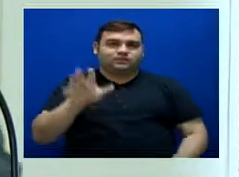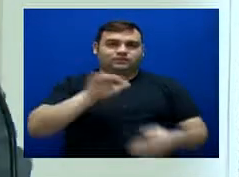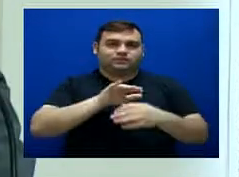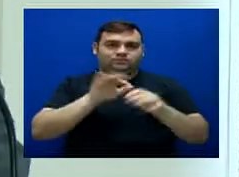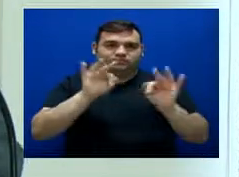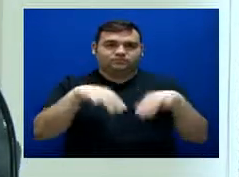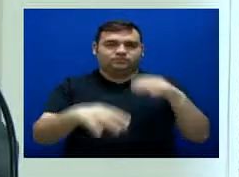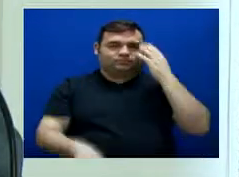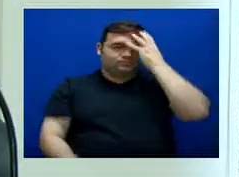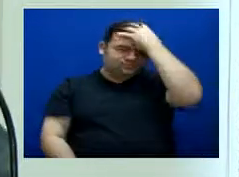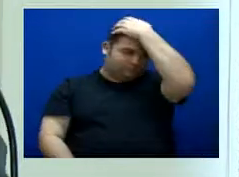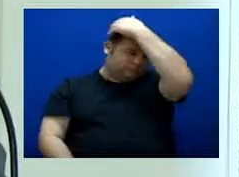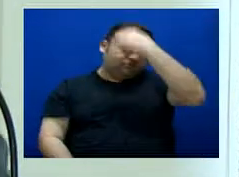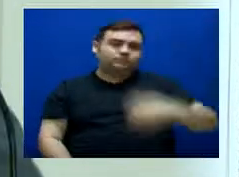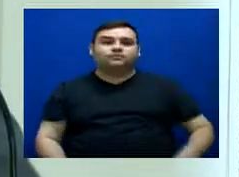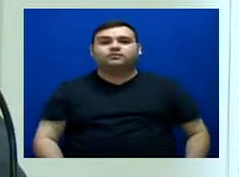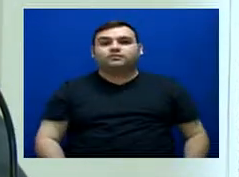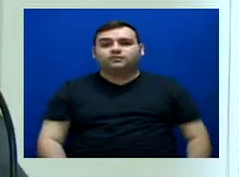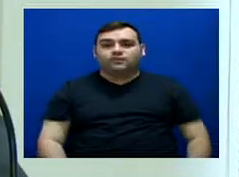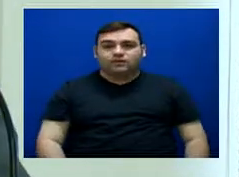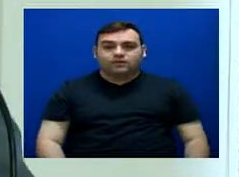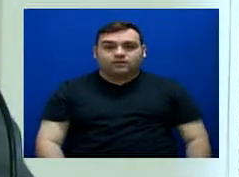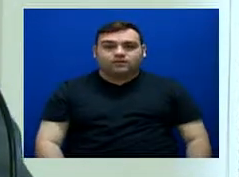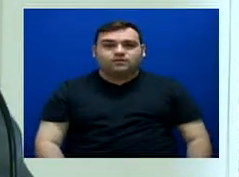finalizar. Por favor, Fernanda.